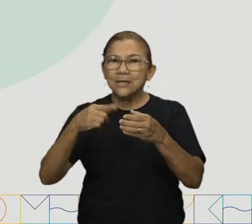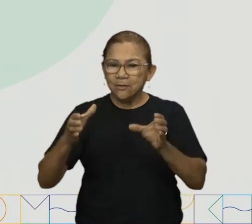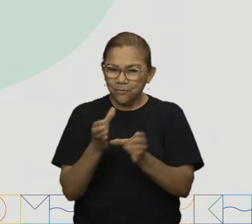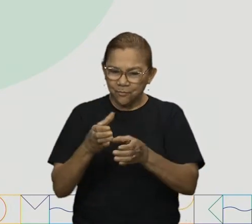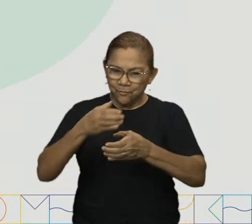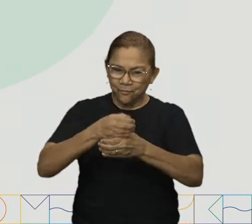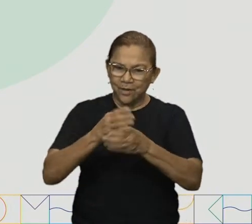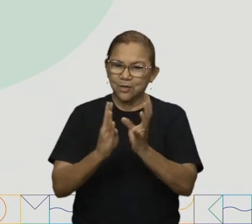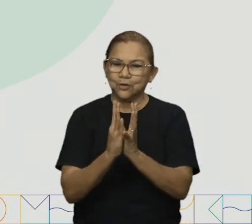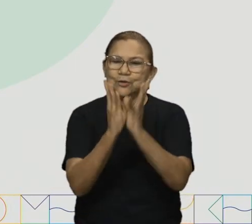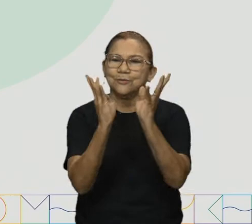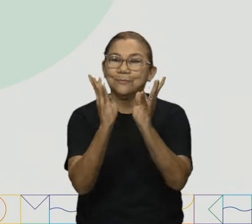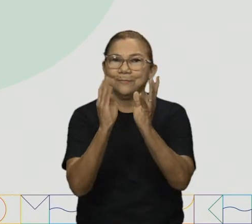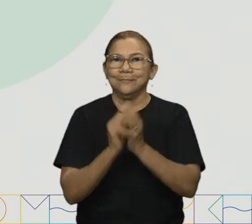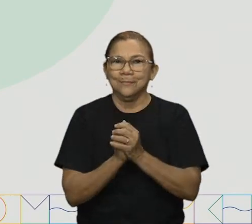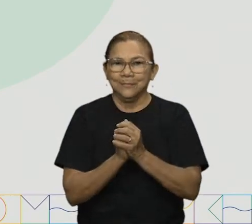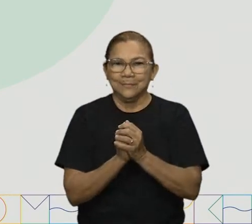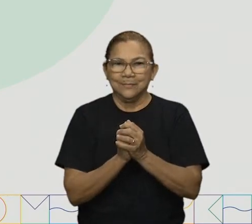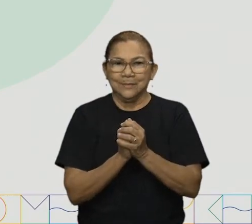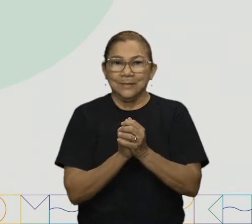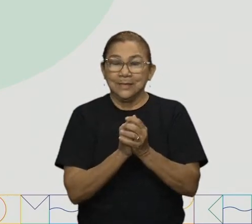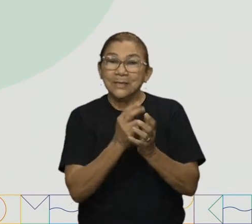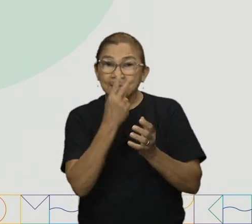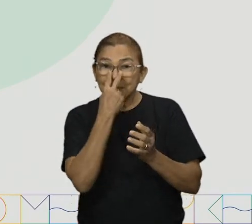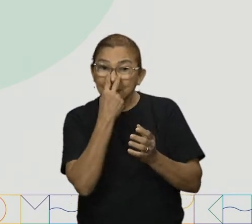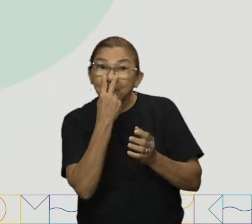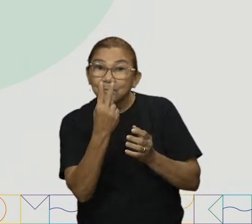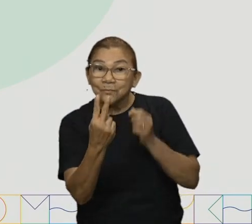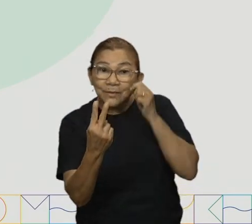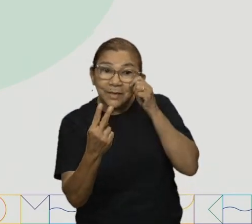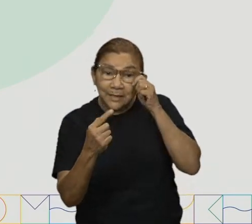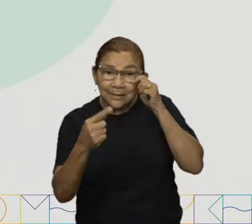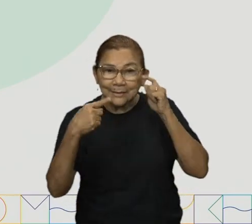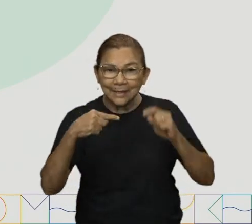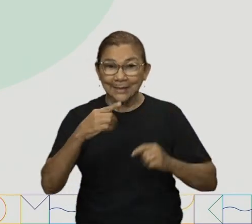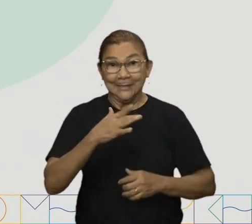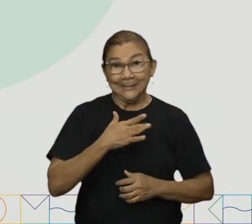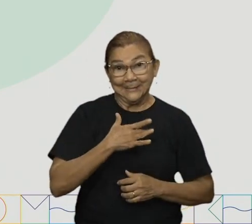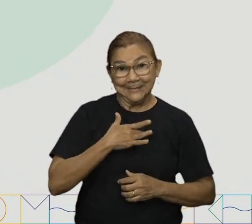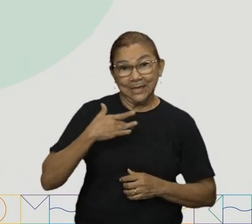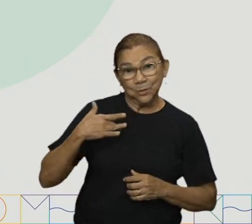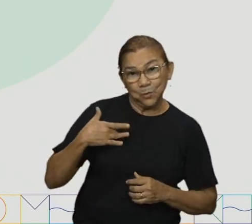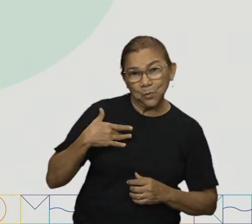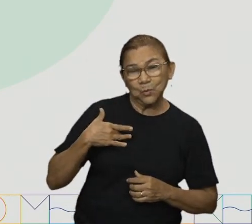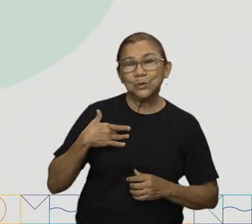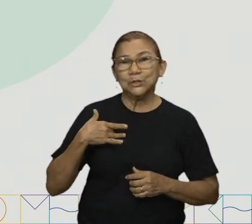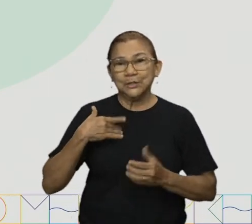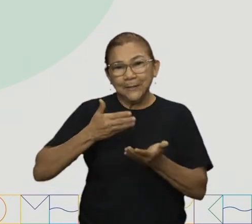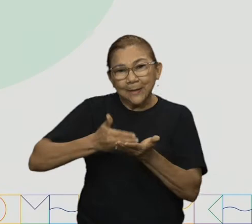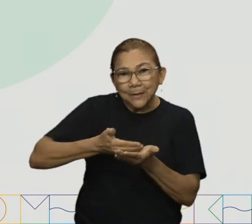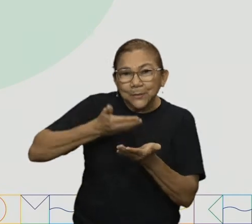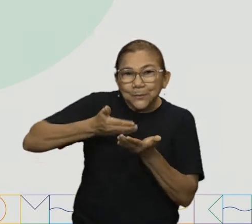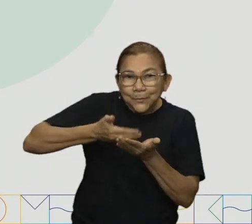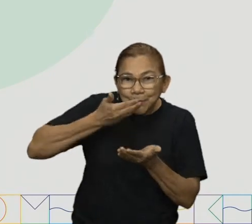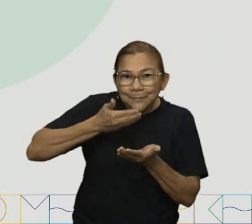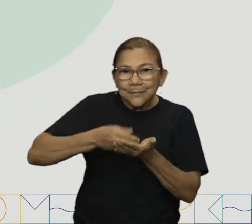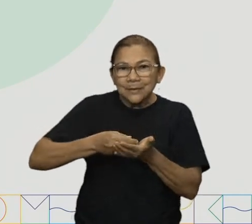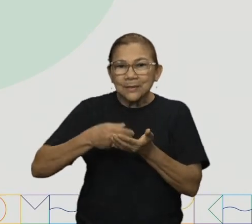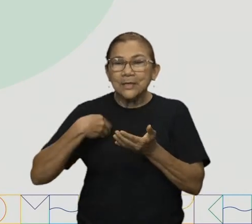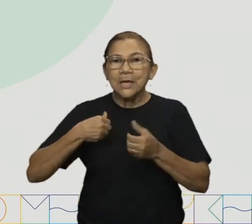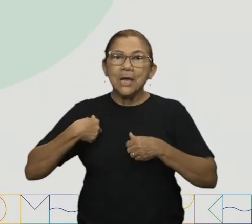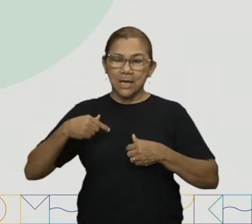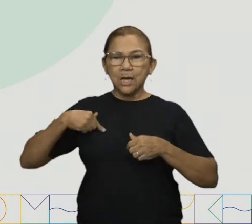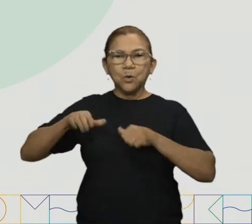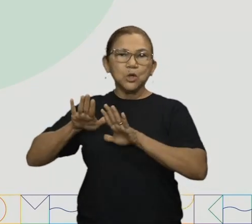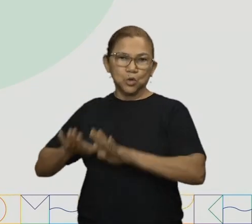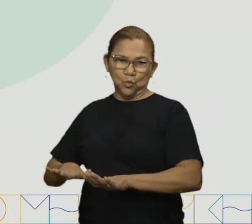ouro, touro, tesouro, saúde, maisena, estou,